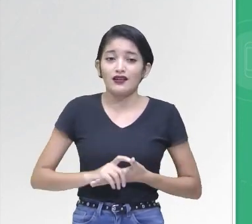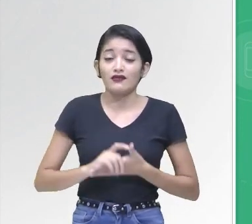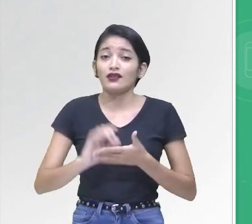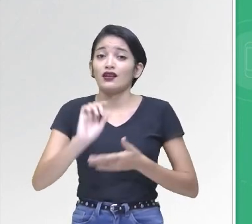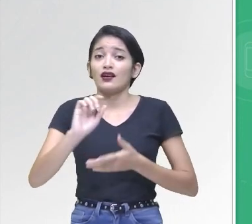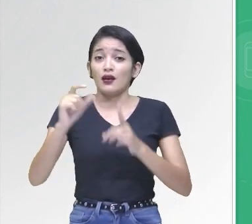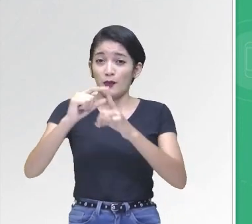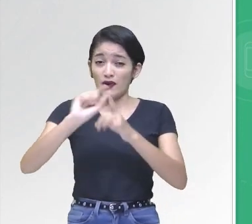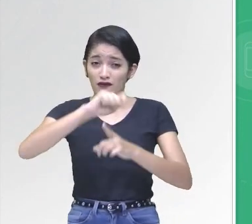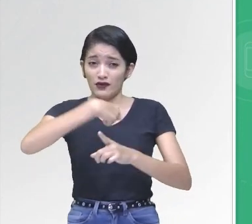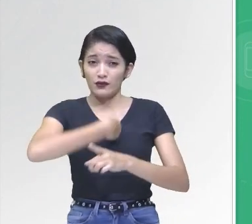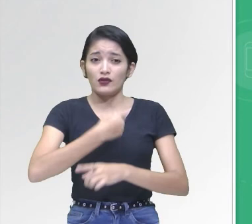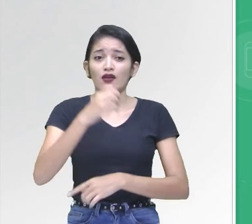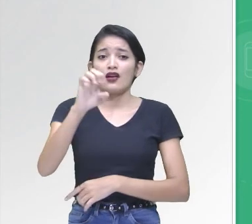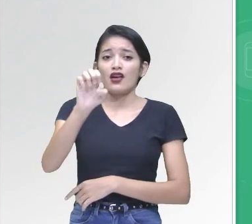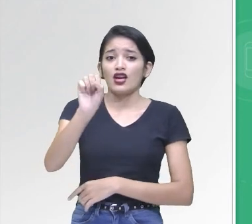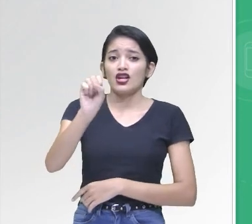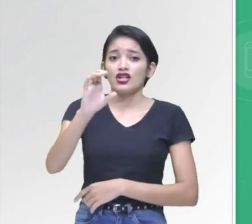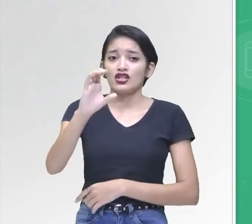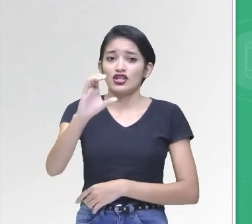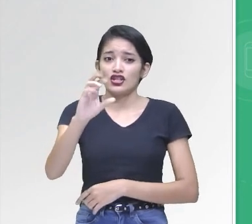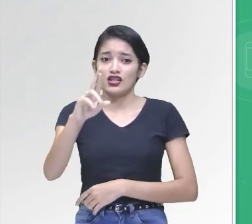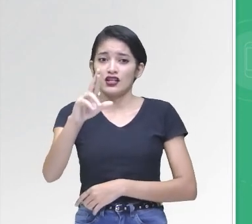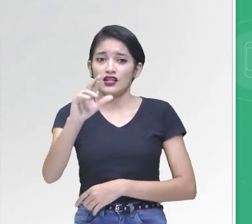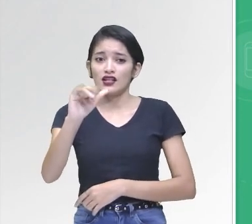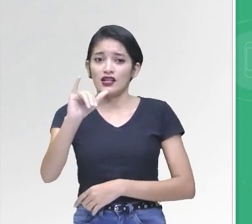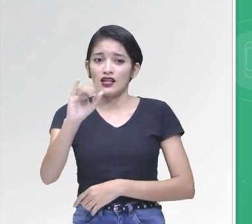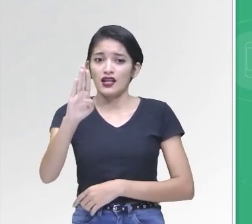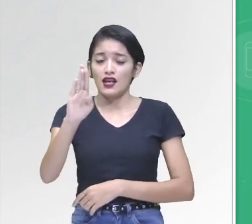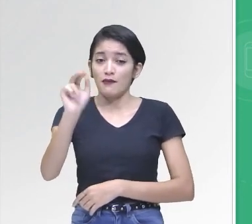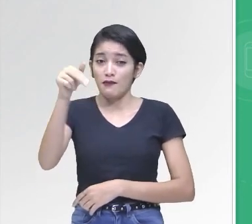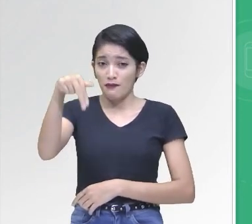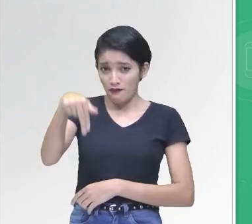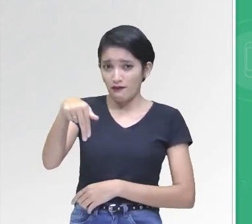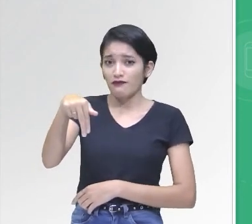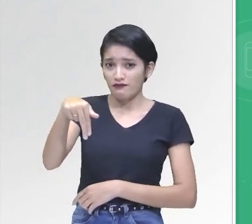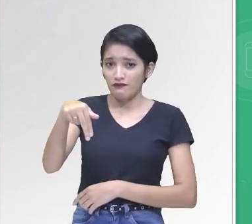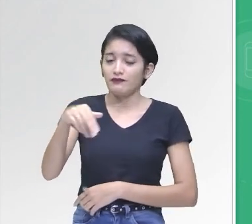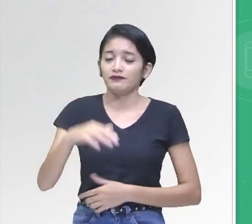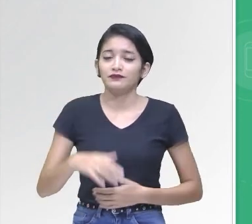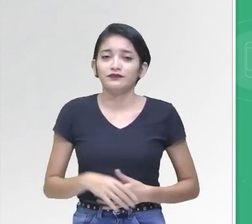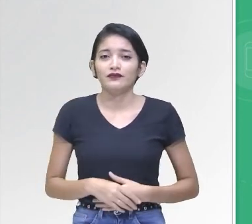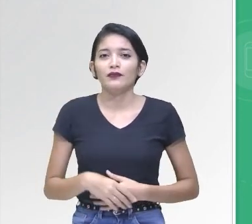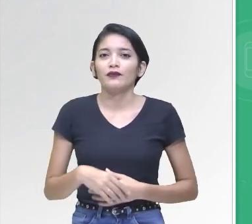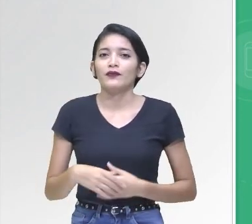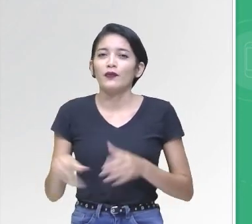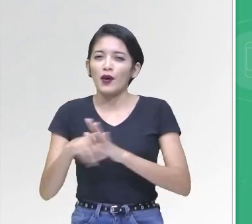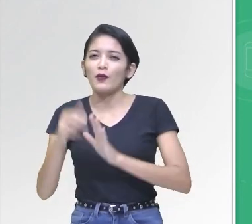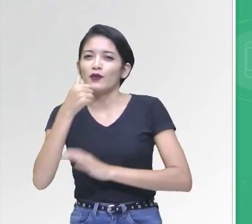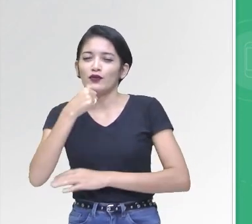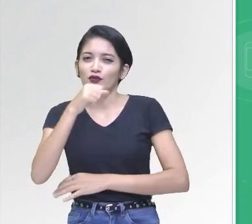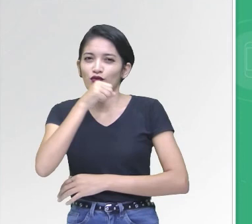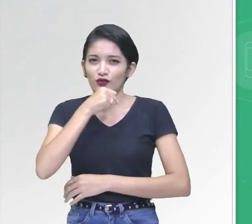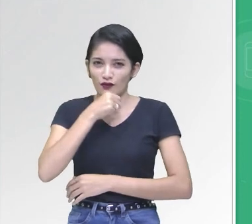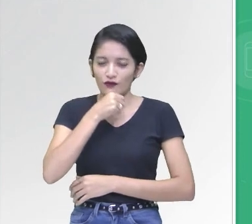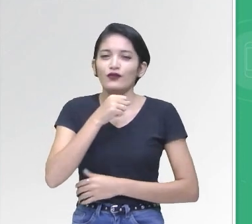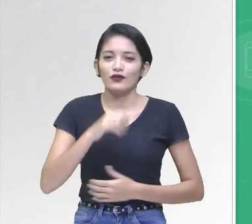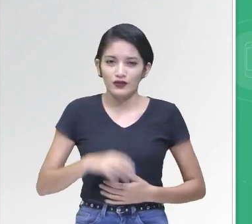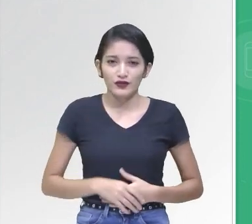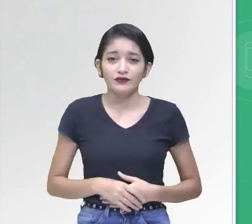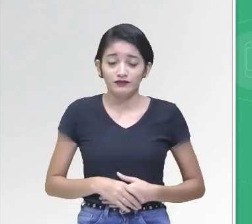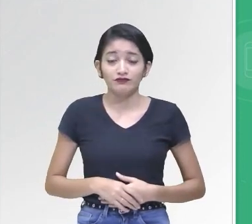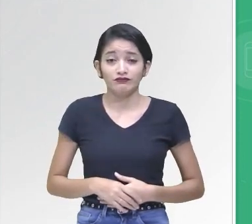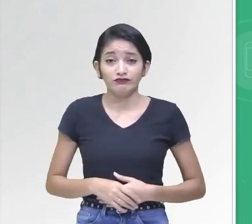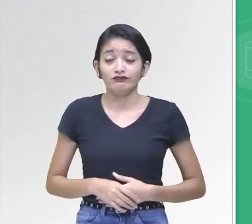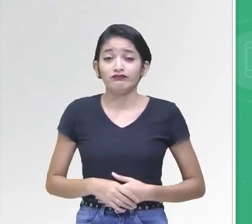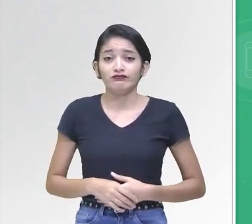Ellos escriben para sus abuelos. Vocês perceberam aí, pessoal? Vamos, eu gostaria aqui que todos